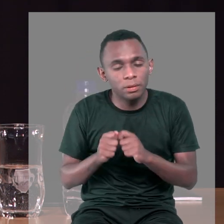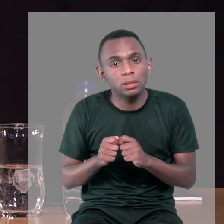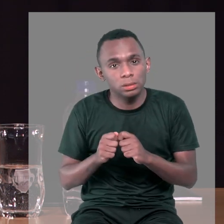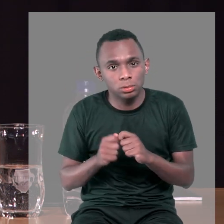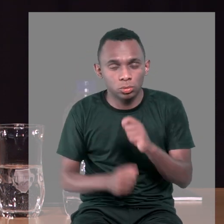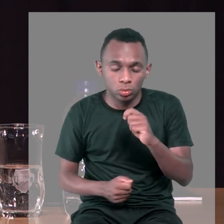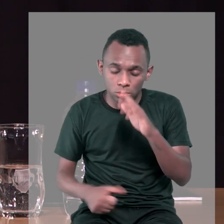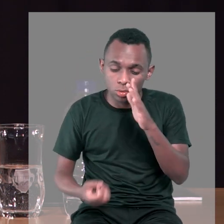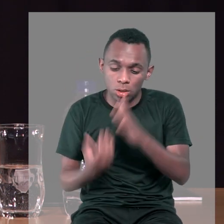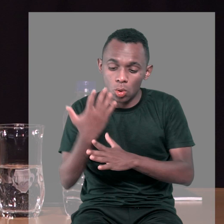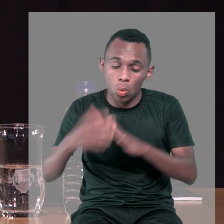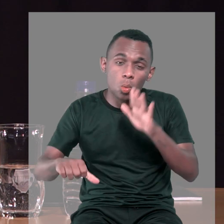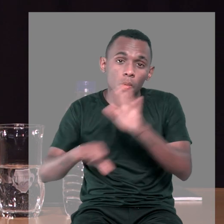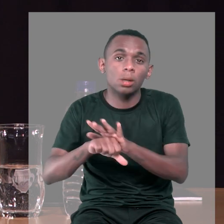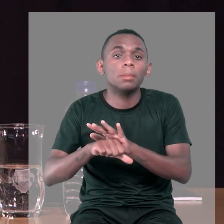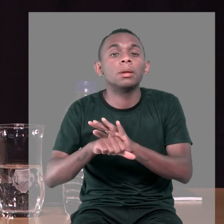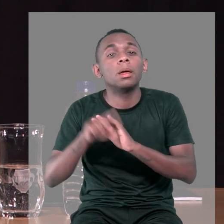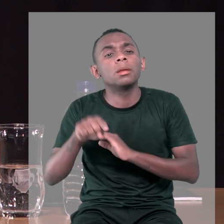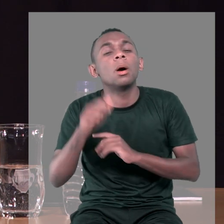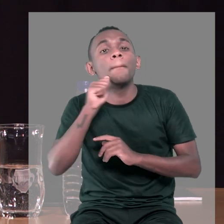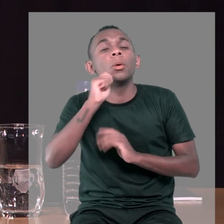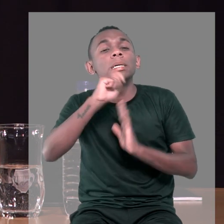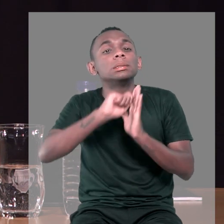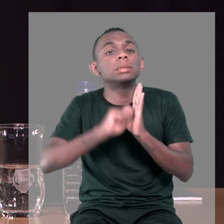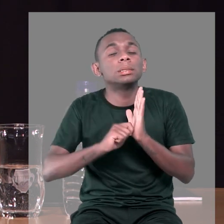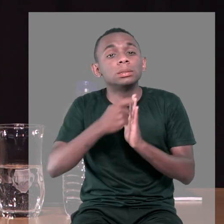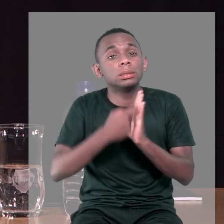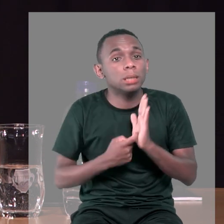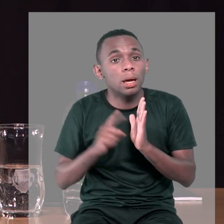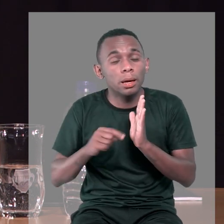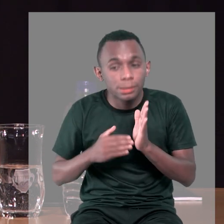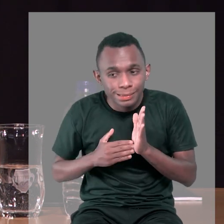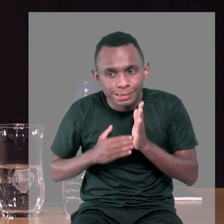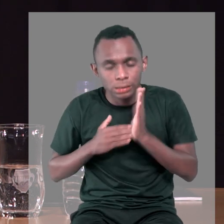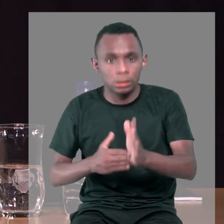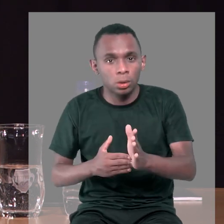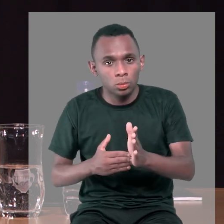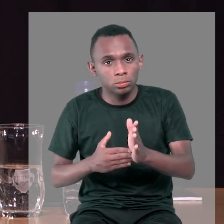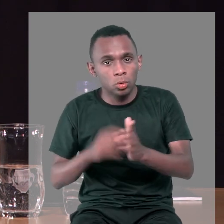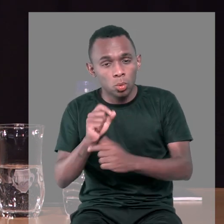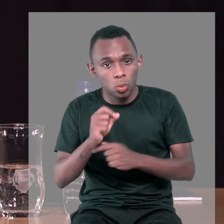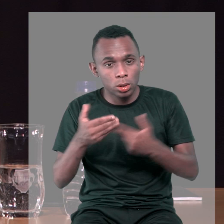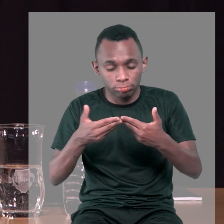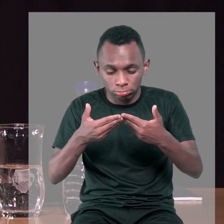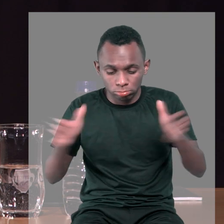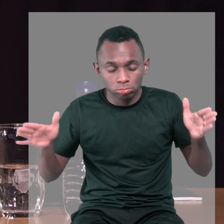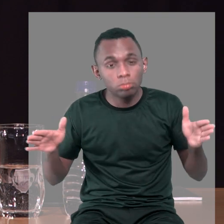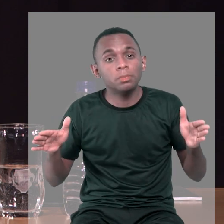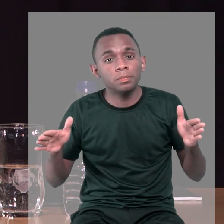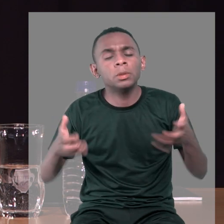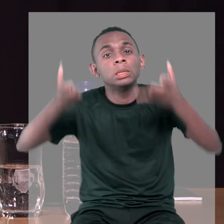do que aconteceu em uma via na qual a figura do criminoso demoníaco era desqualificada,